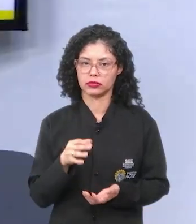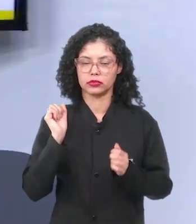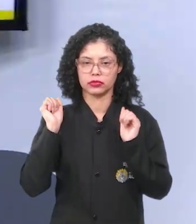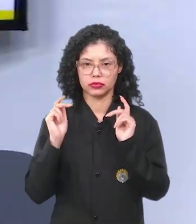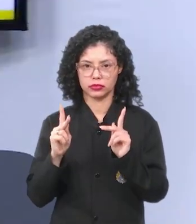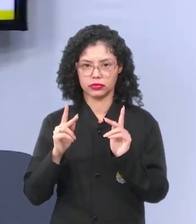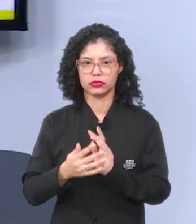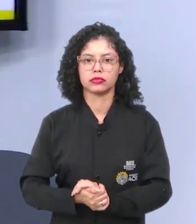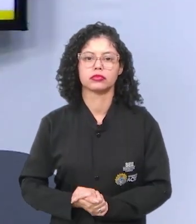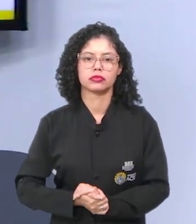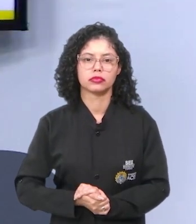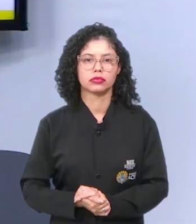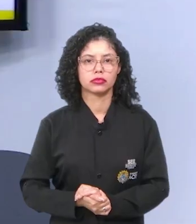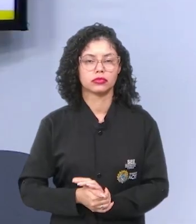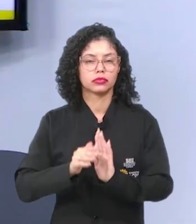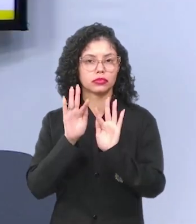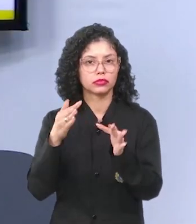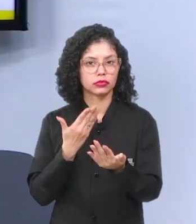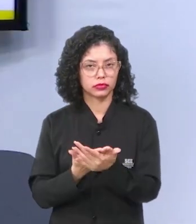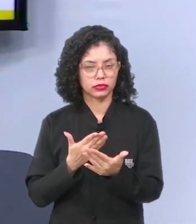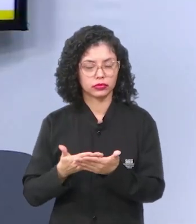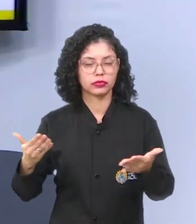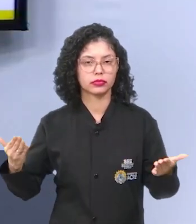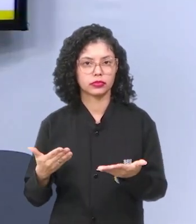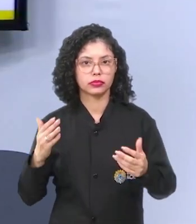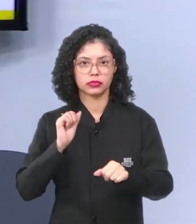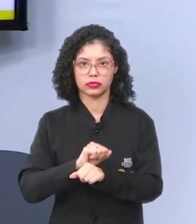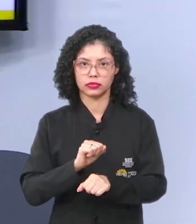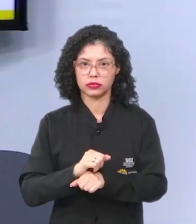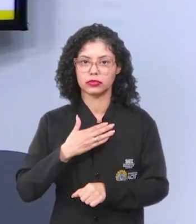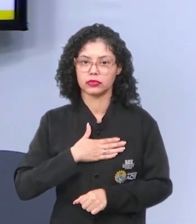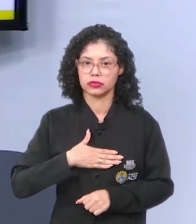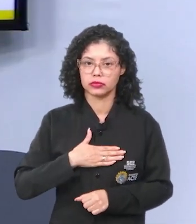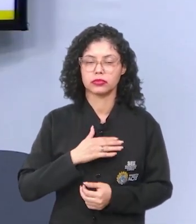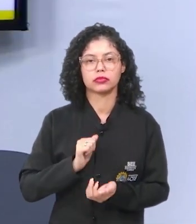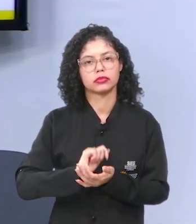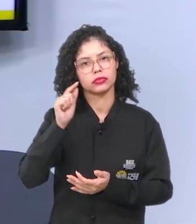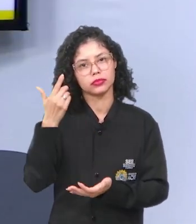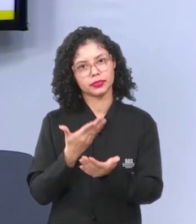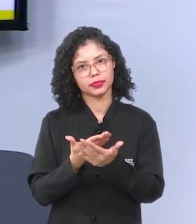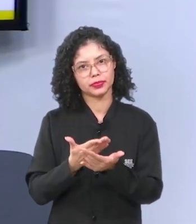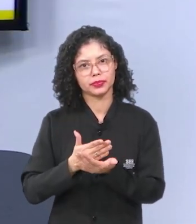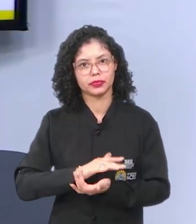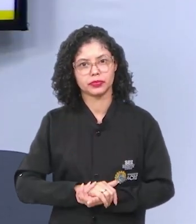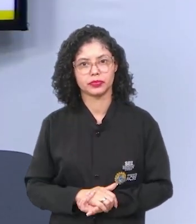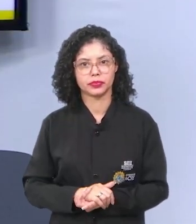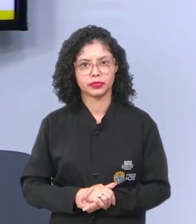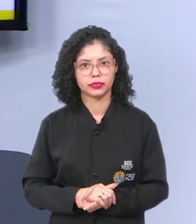ok? Então, a gente encerra a nossa aula de hoje. Espero que vocês tenham entendido. Até a próxima.